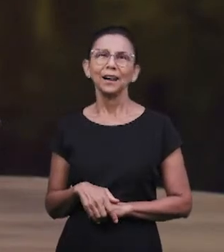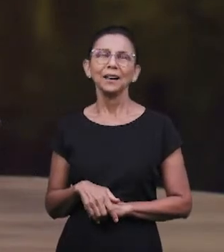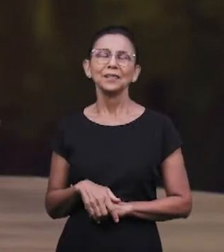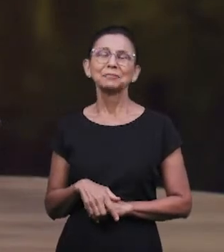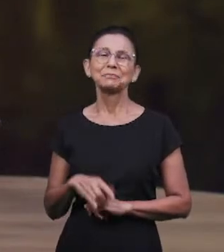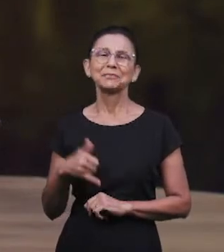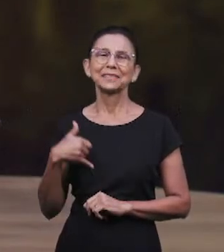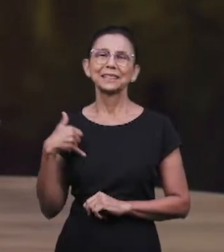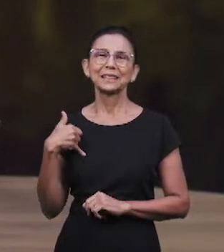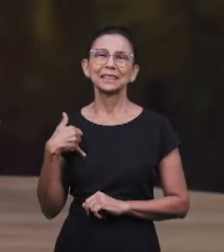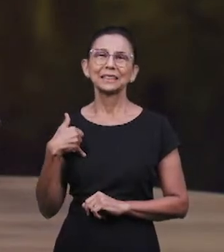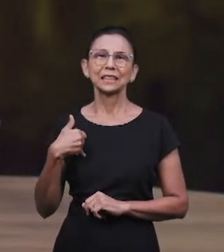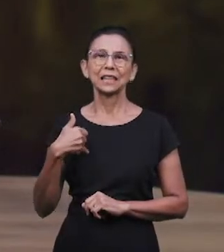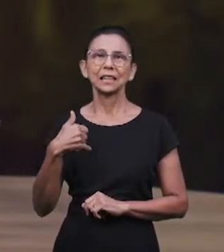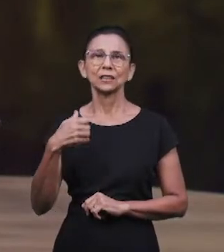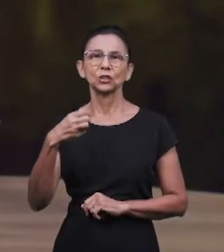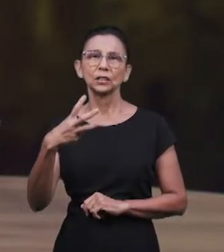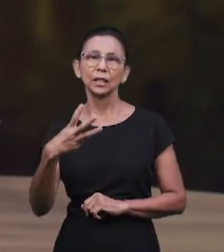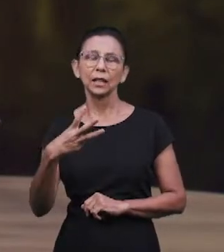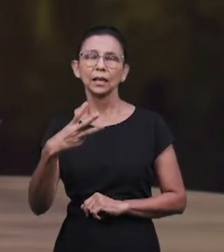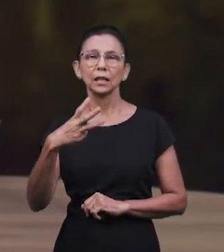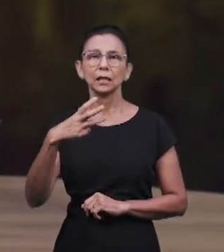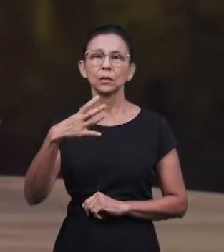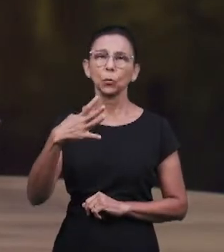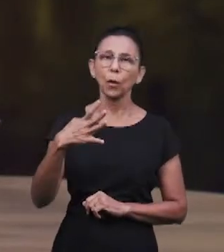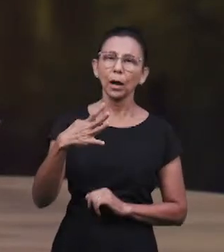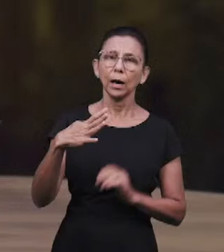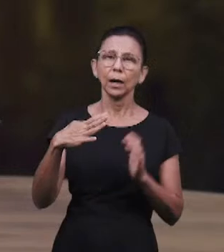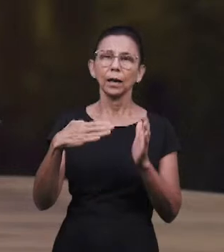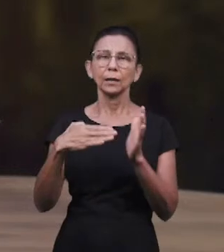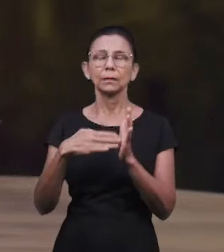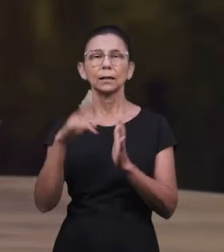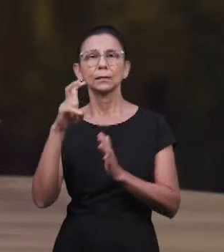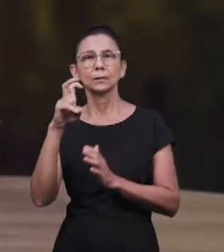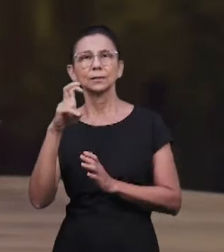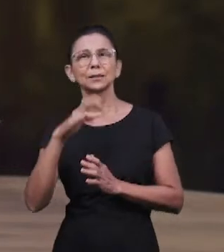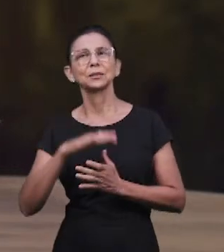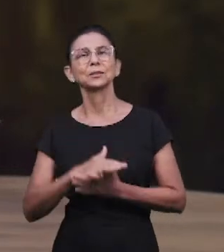crianças de 3, 4 a 5 anos. Depois já